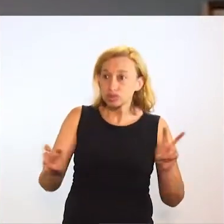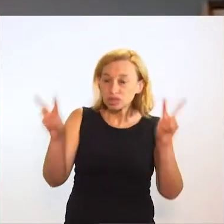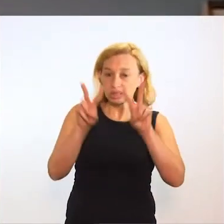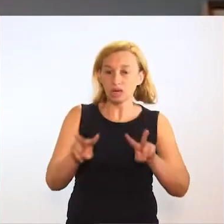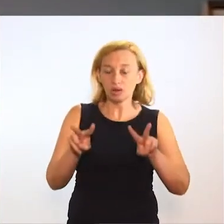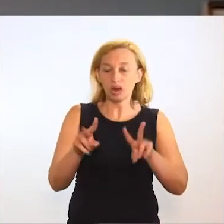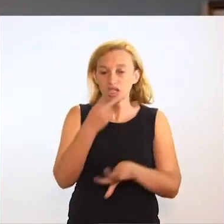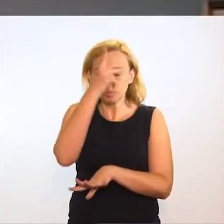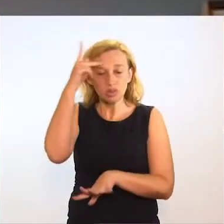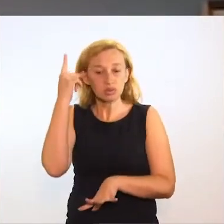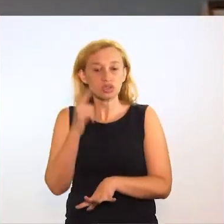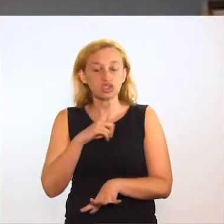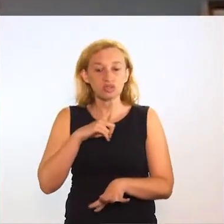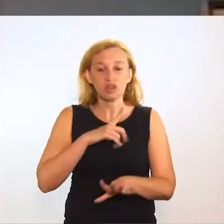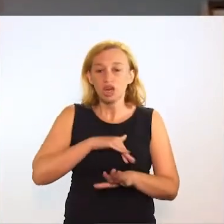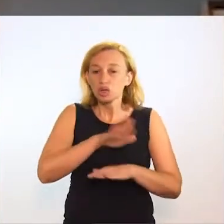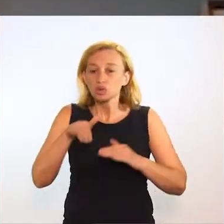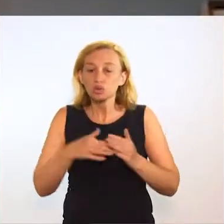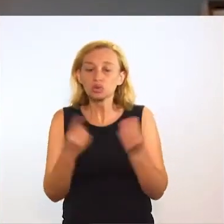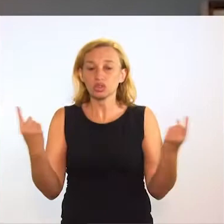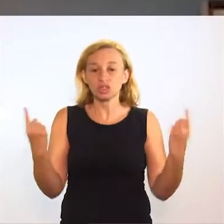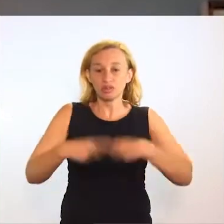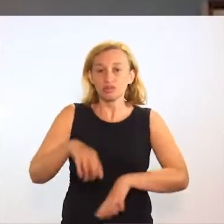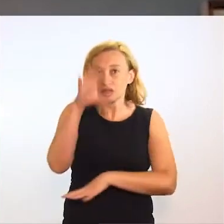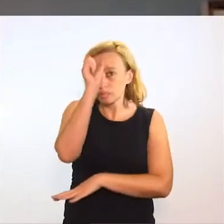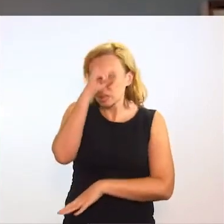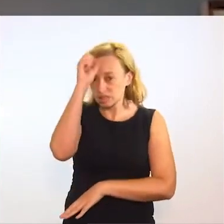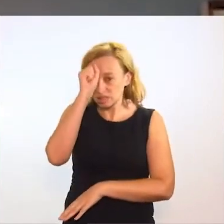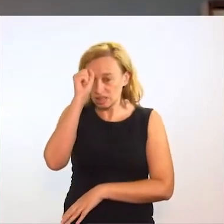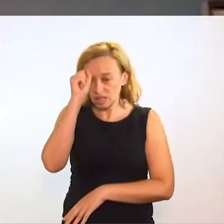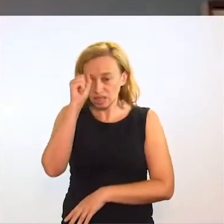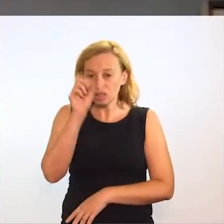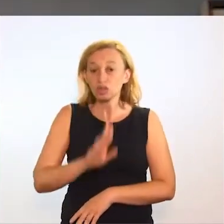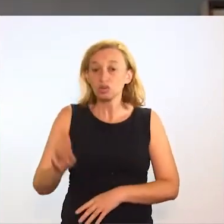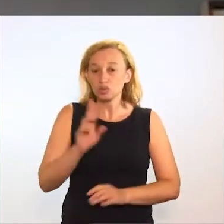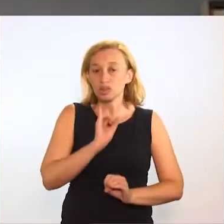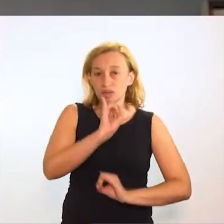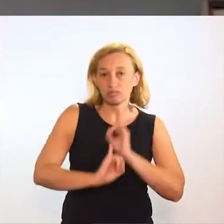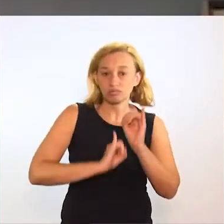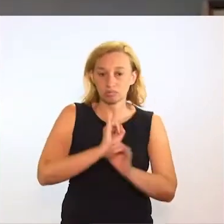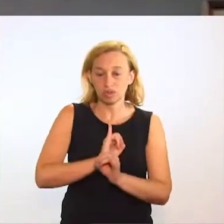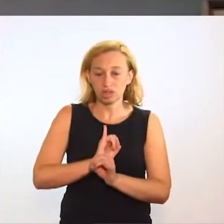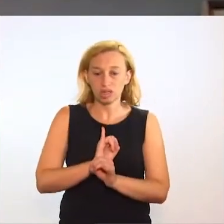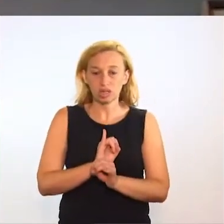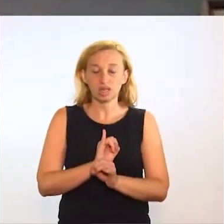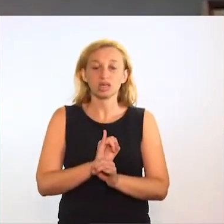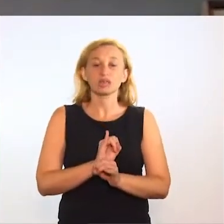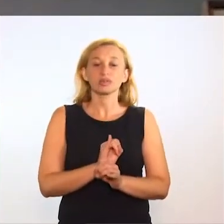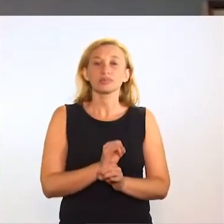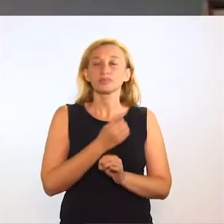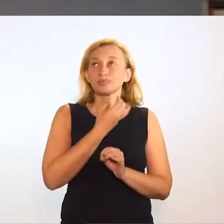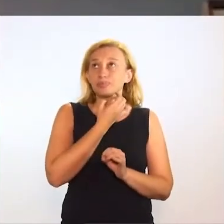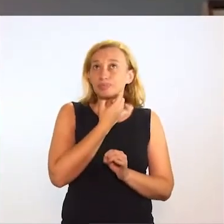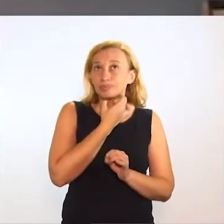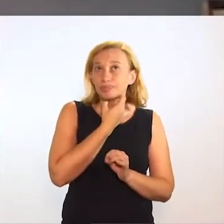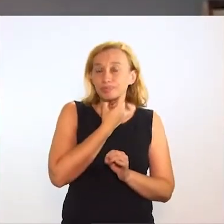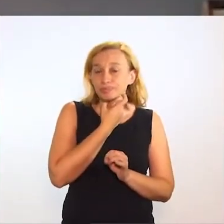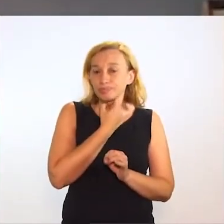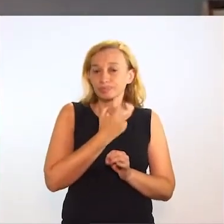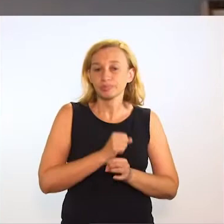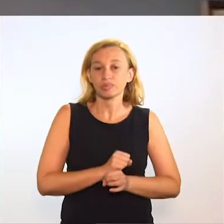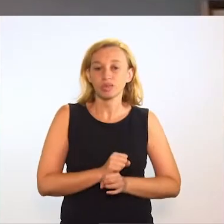tua visão, os professores tiveram aí todo um desafio de aprendizado, de lidar com as ferramentas digitais e fazê-las